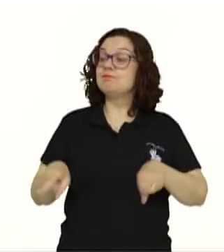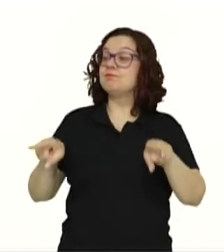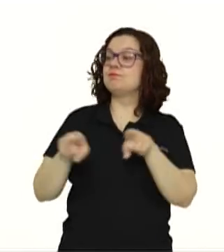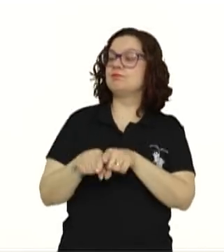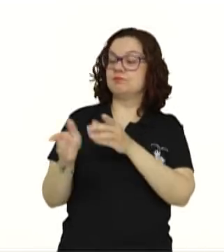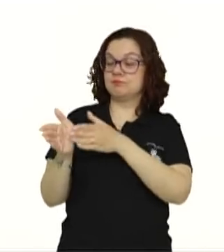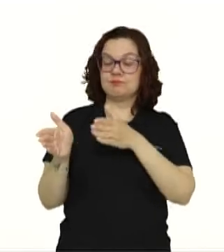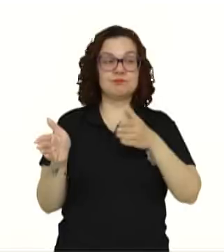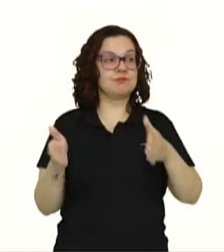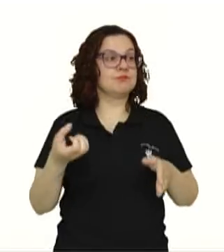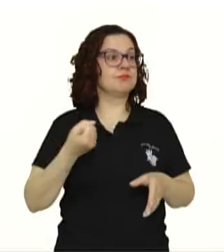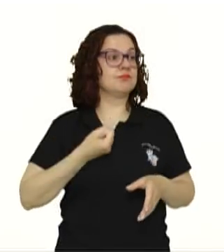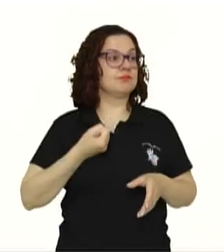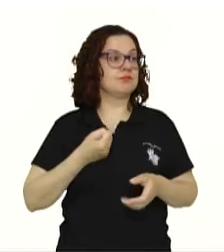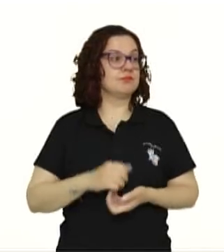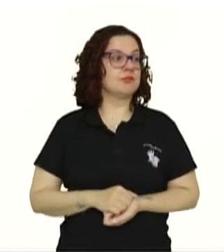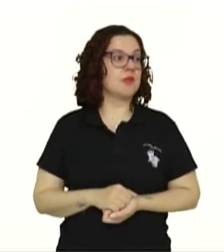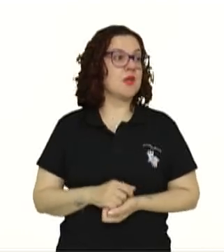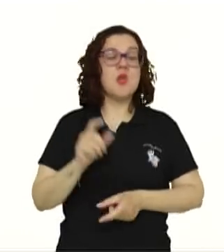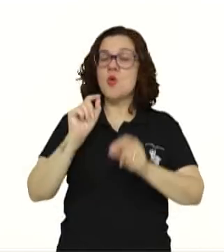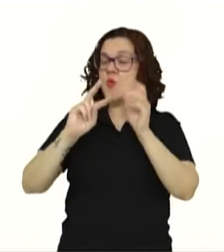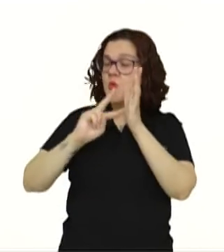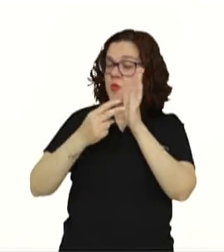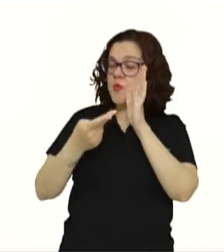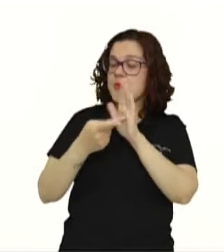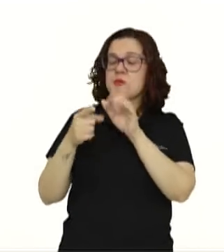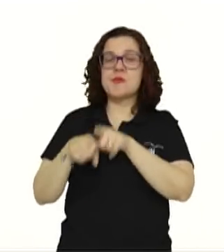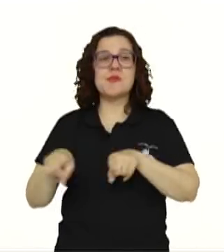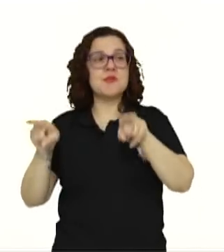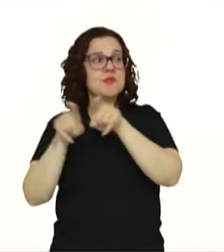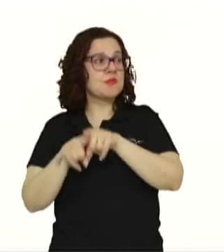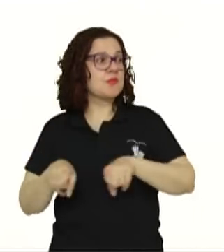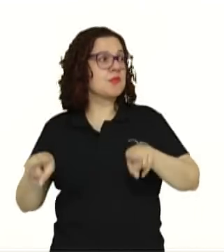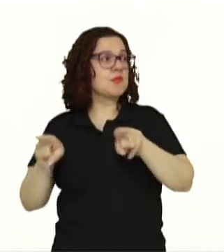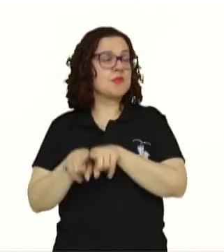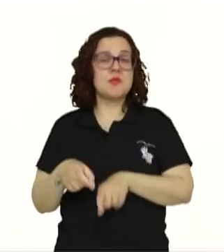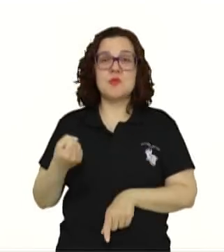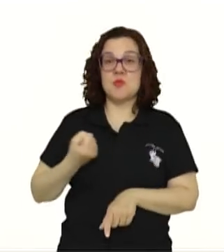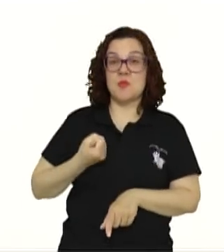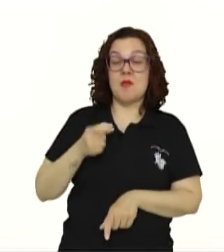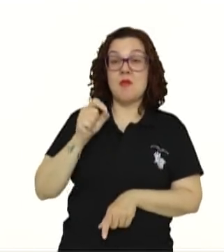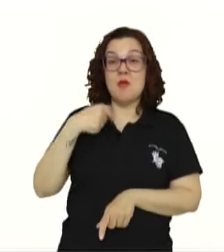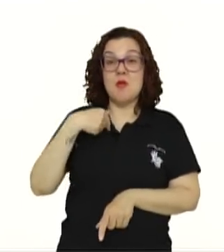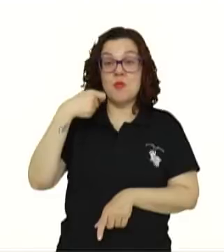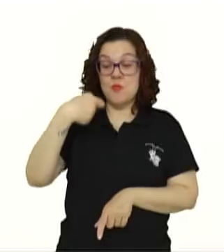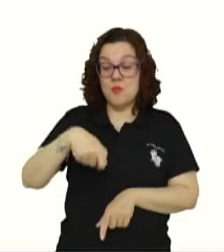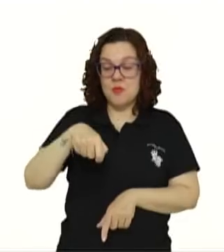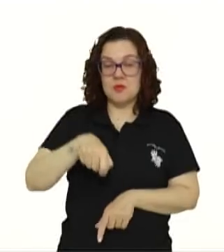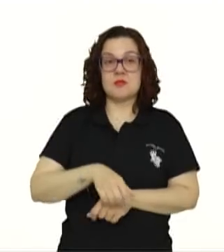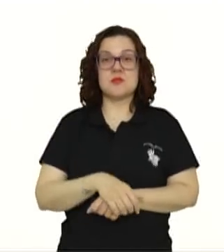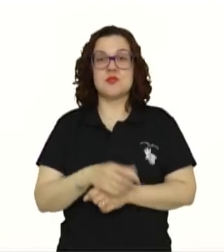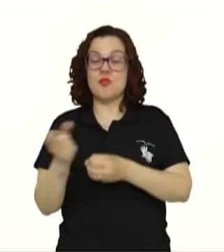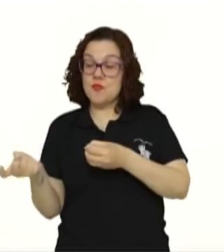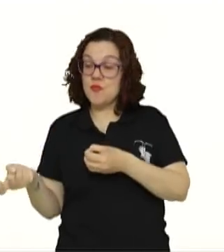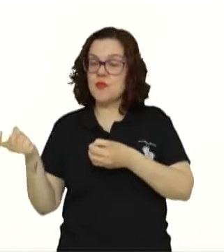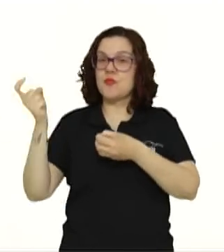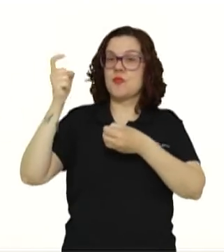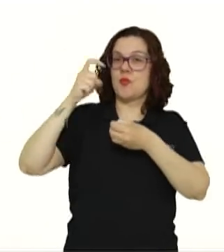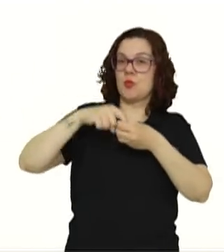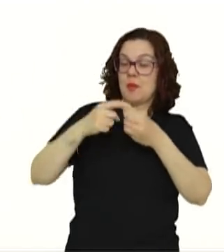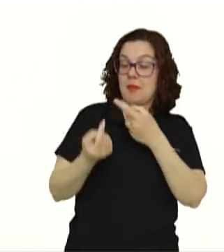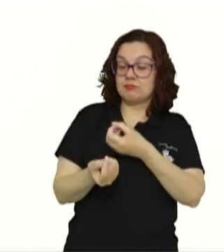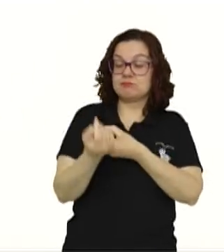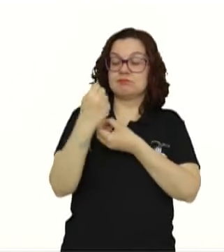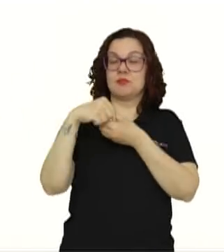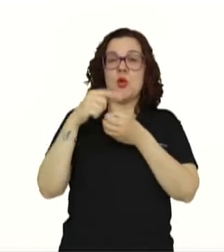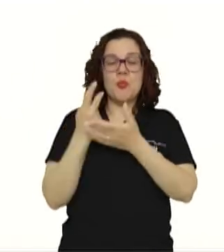numéricas. Gente, o que é uma recorrência? Uma recorrência é quando eu preciso recorrer, voltar